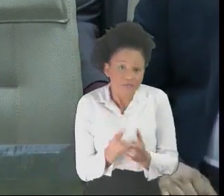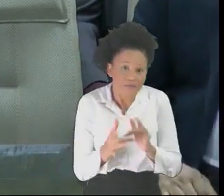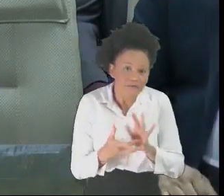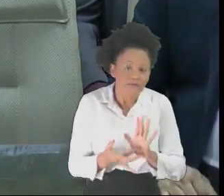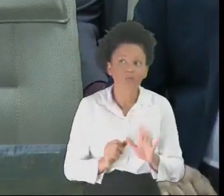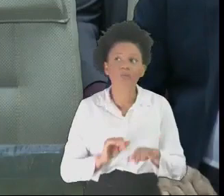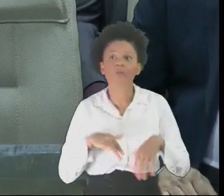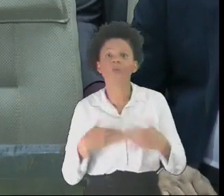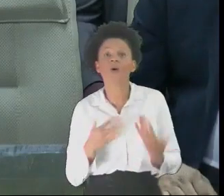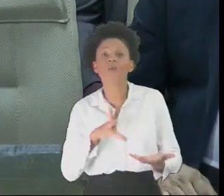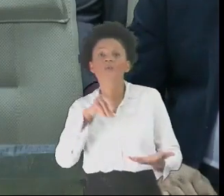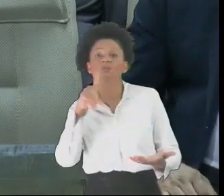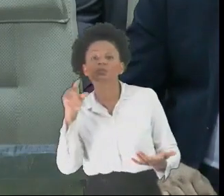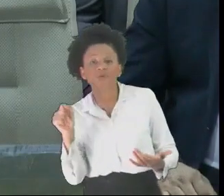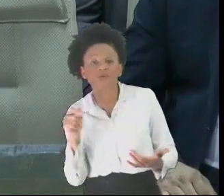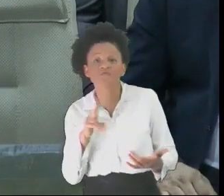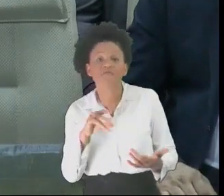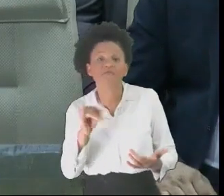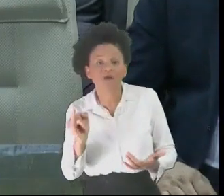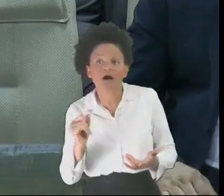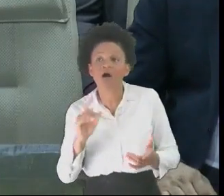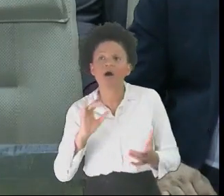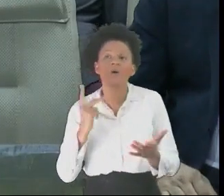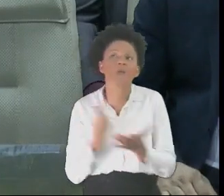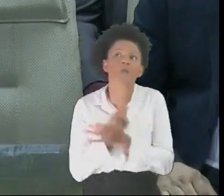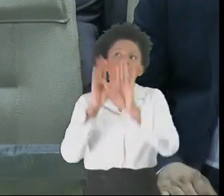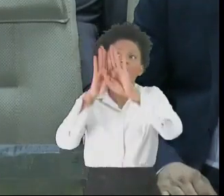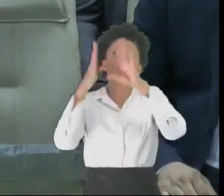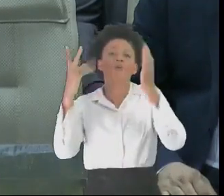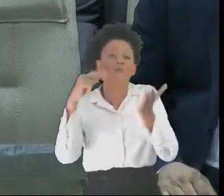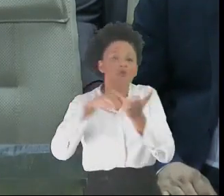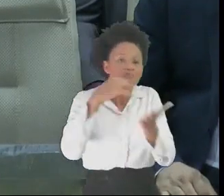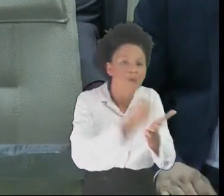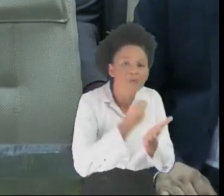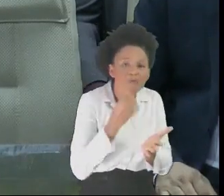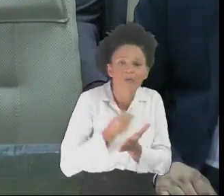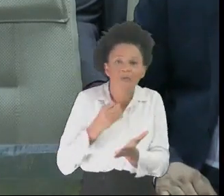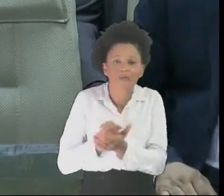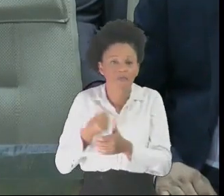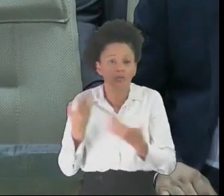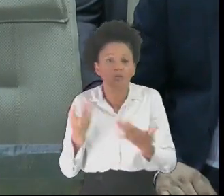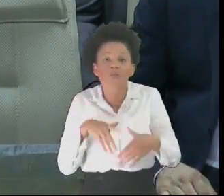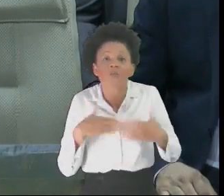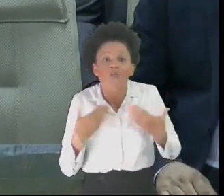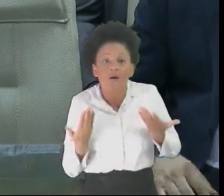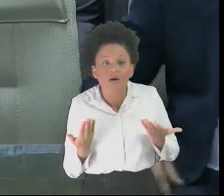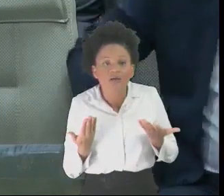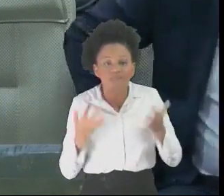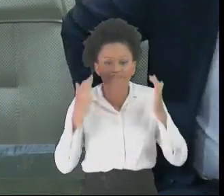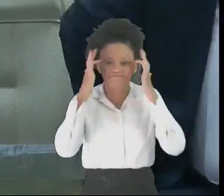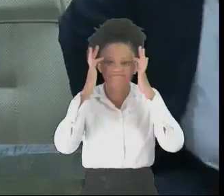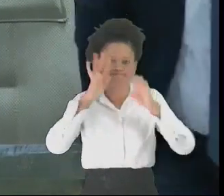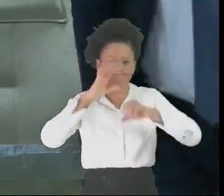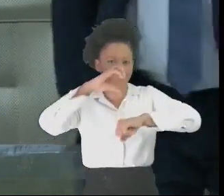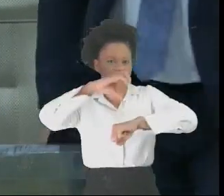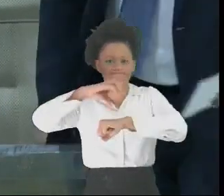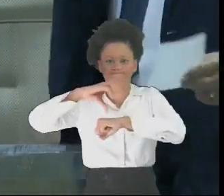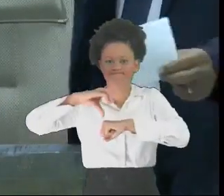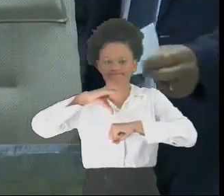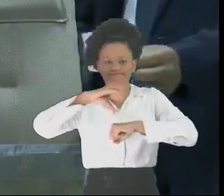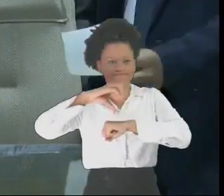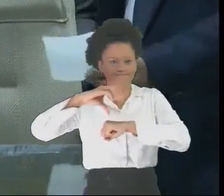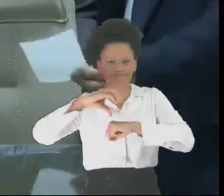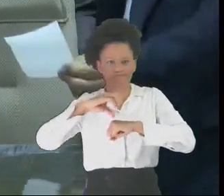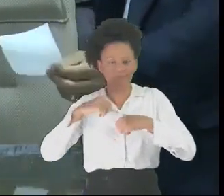dar o arrebatamento da igreja? Me ajude a pregar. Quando é que vai se dar o arrebatamento da igreja? Hein? Ninguém sabe. Não